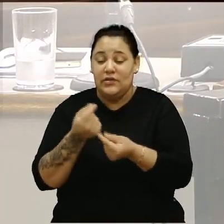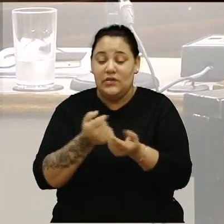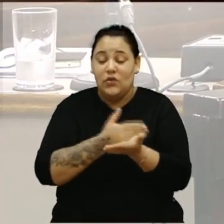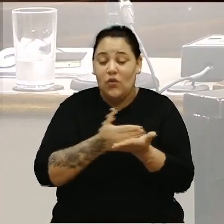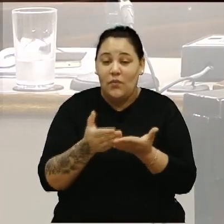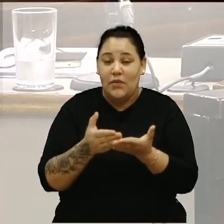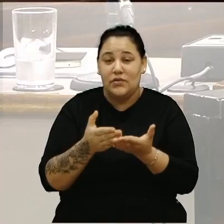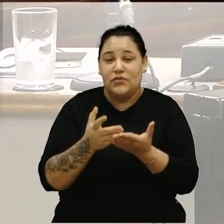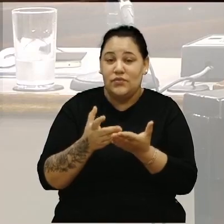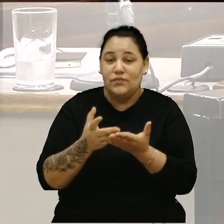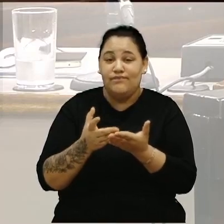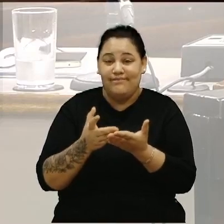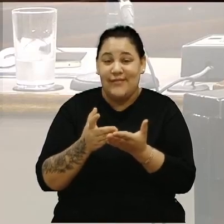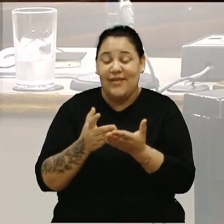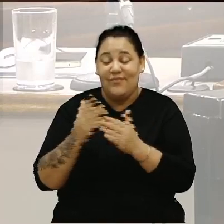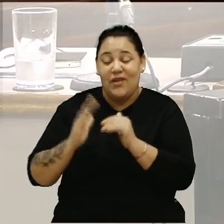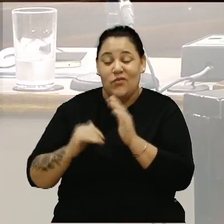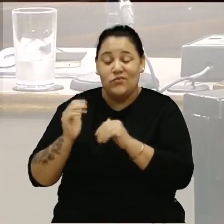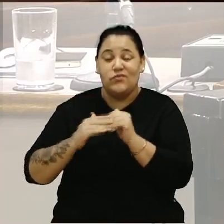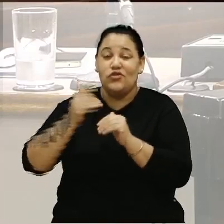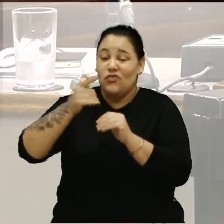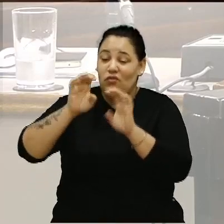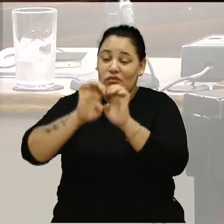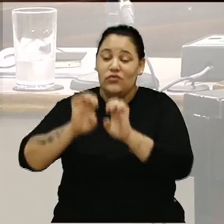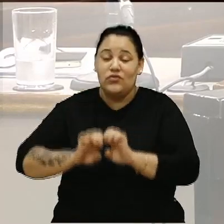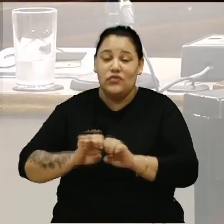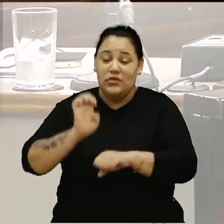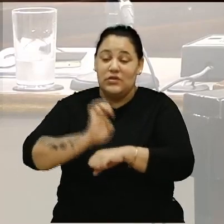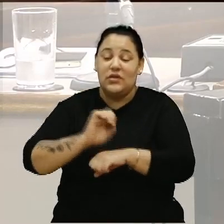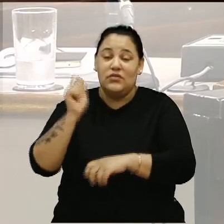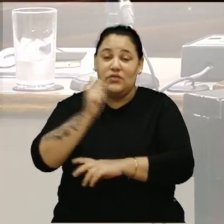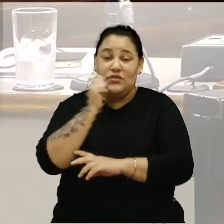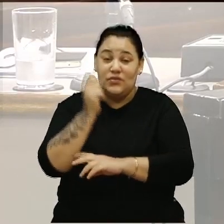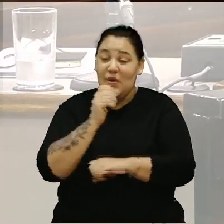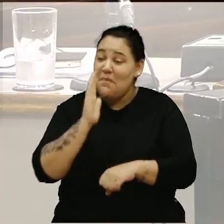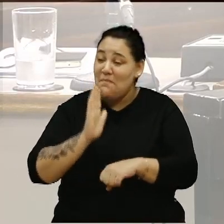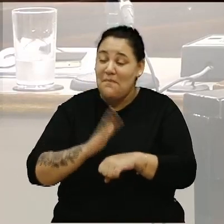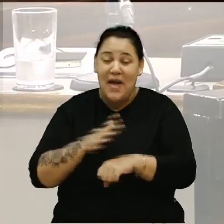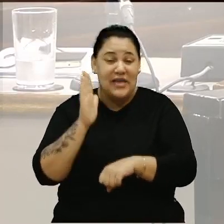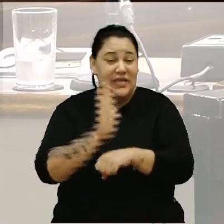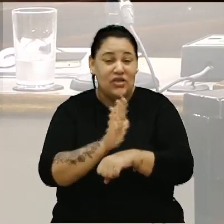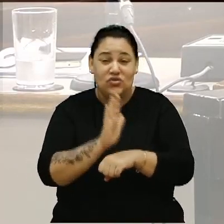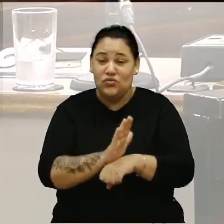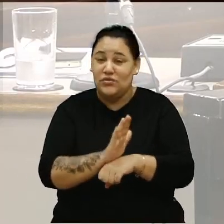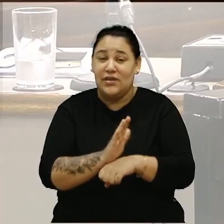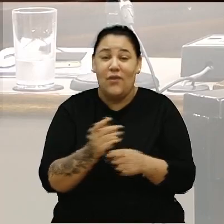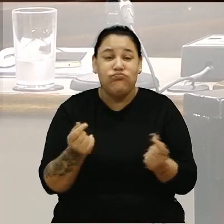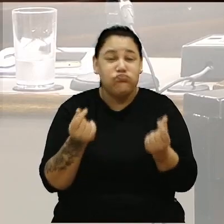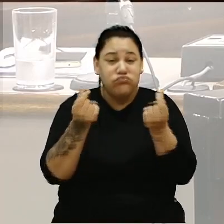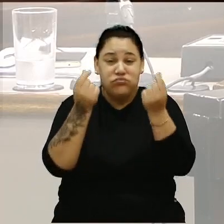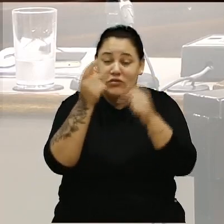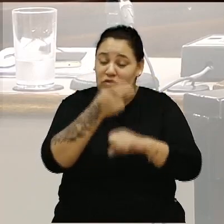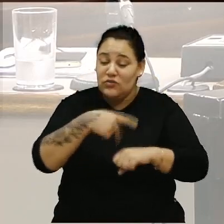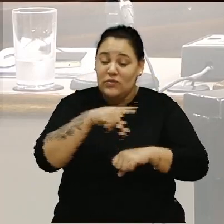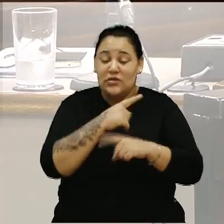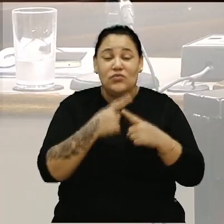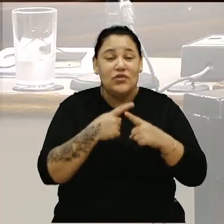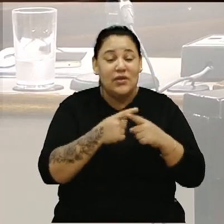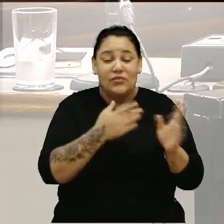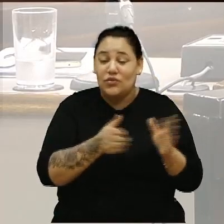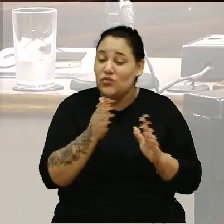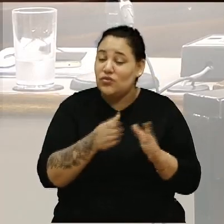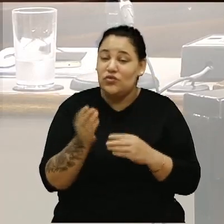reestruturação, fazendo com que o Estado do Rio Grande do Sul, um dos que mais contribuem com a riqueza do país, continue no lugar de destaque que sempre